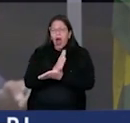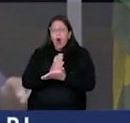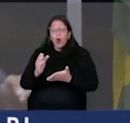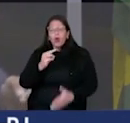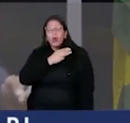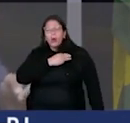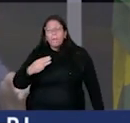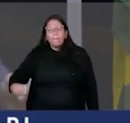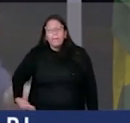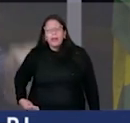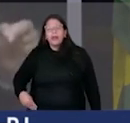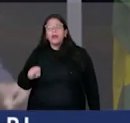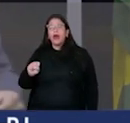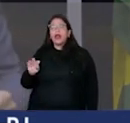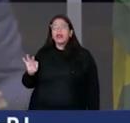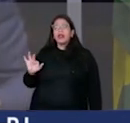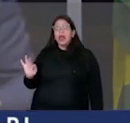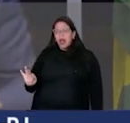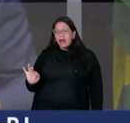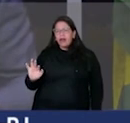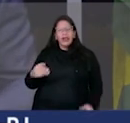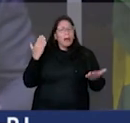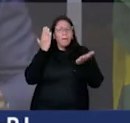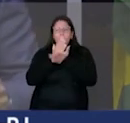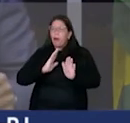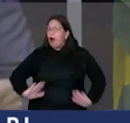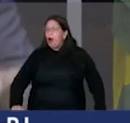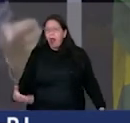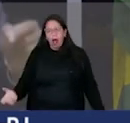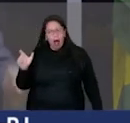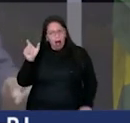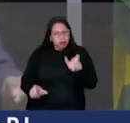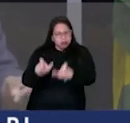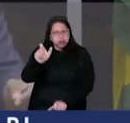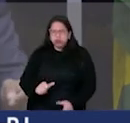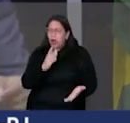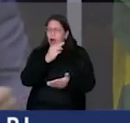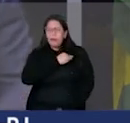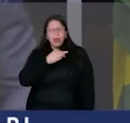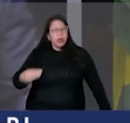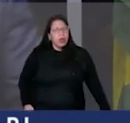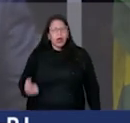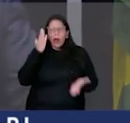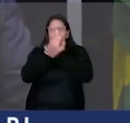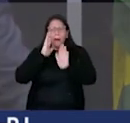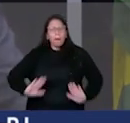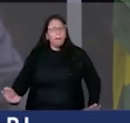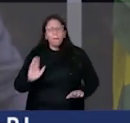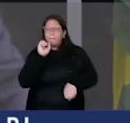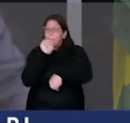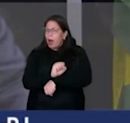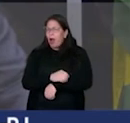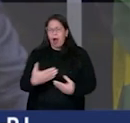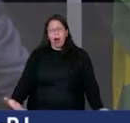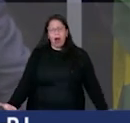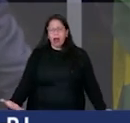do Supremo e que agora tem que cessar. Por isso, o Procurador-Geral da República, Augusto Aras, fez